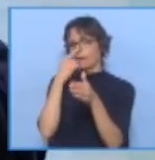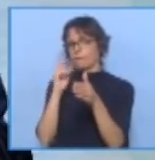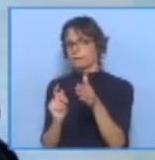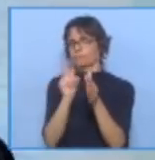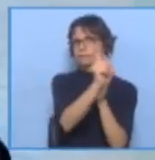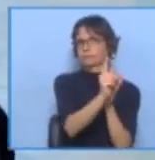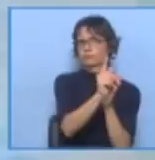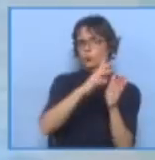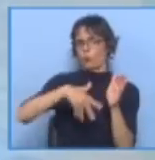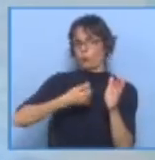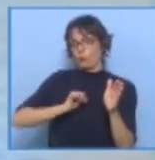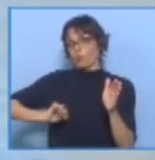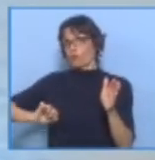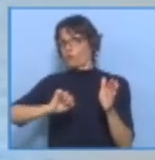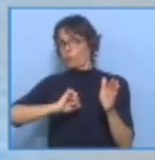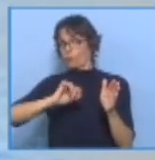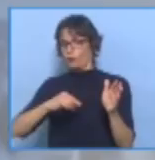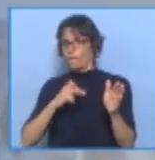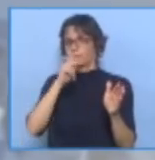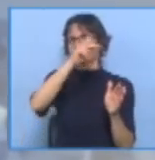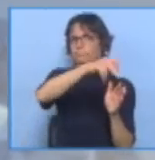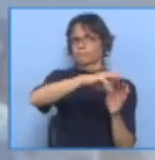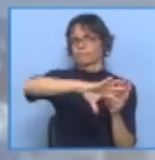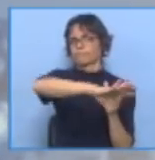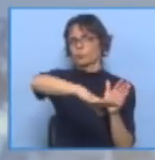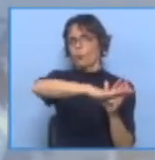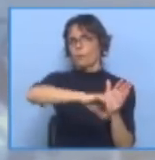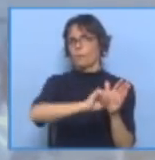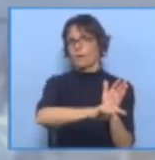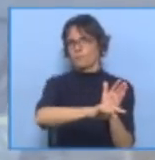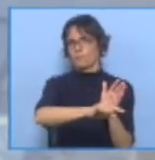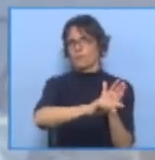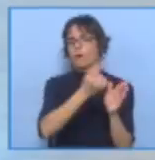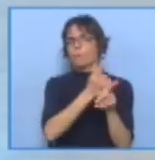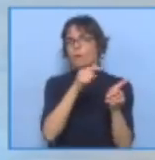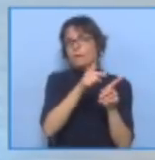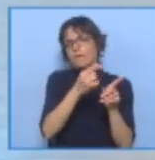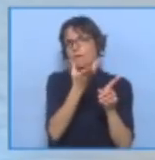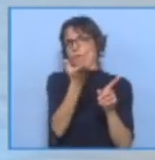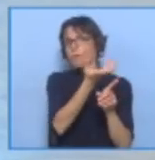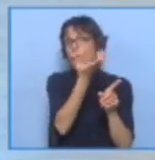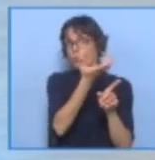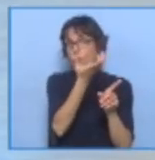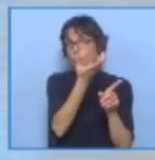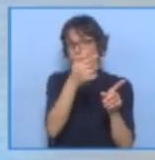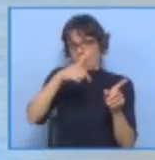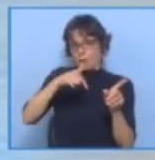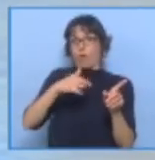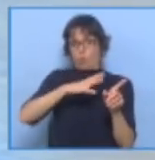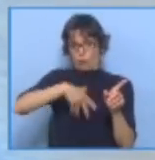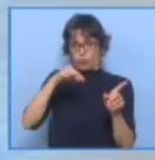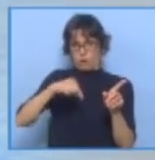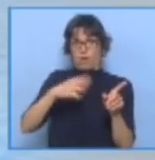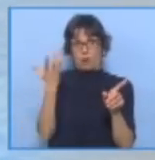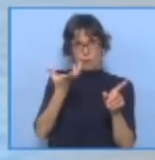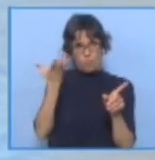do nosso mundo para esse espaço, porque, no fundo, há uma cultura no mundo atual